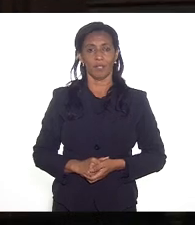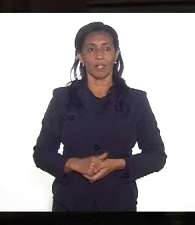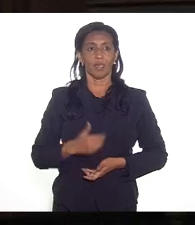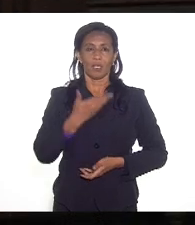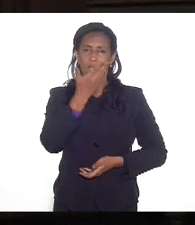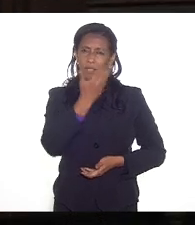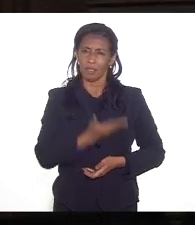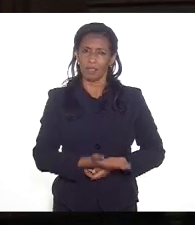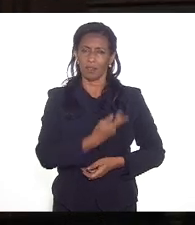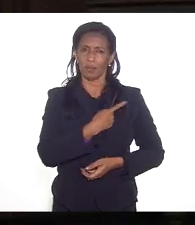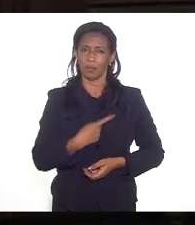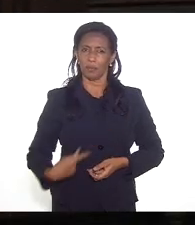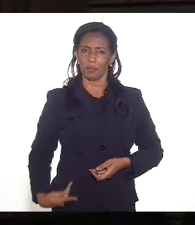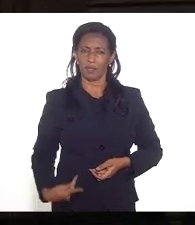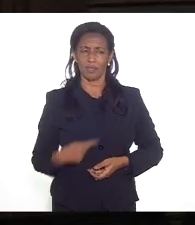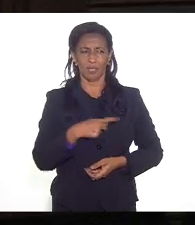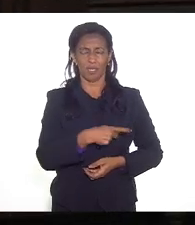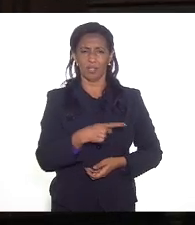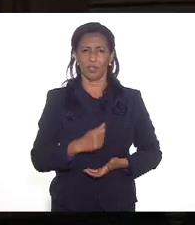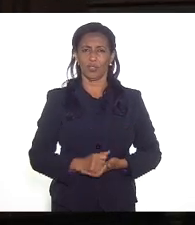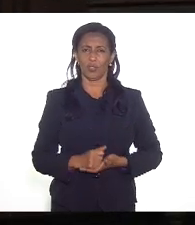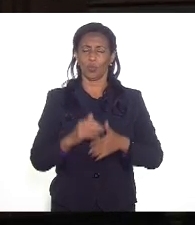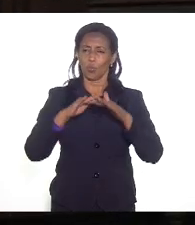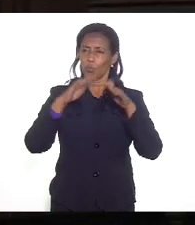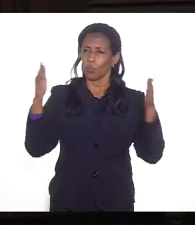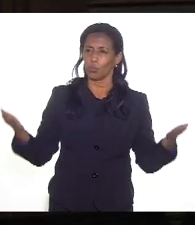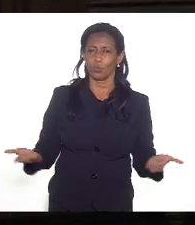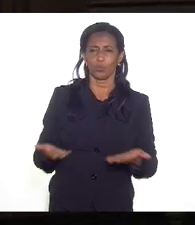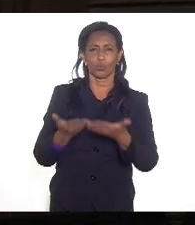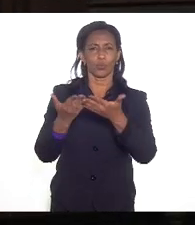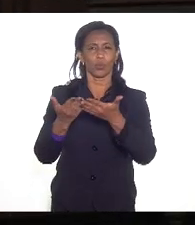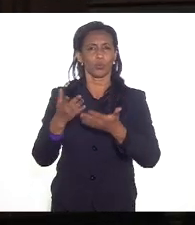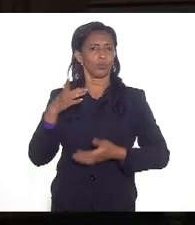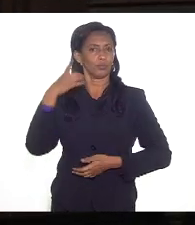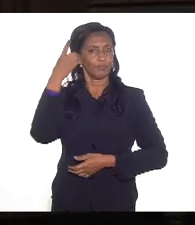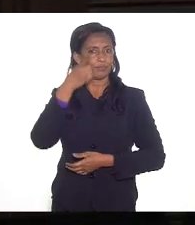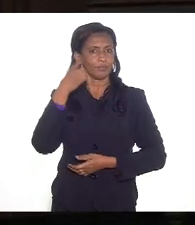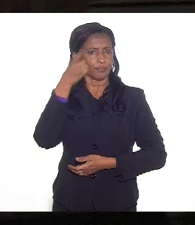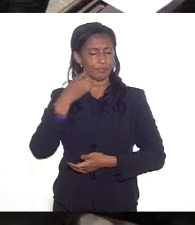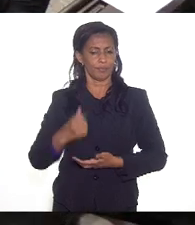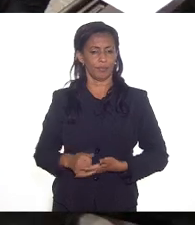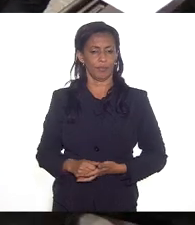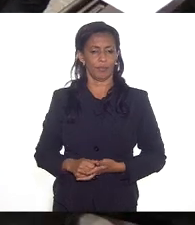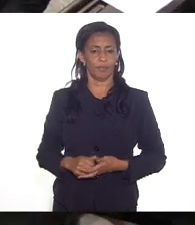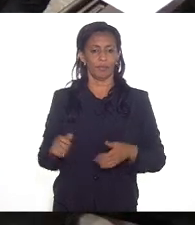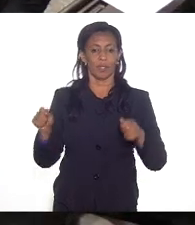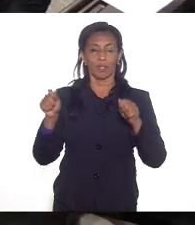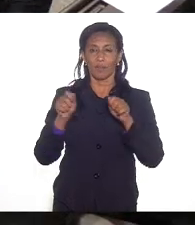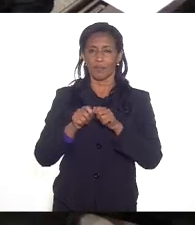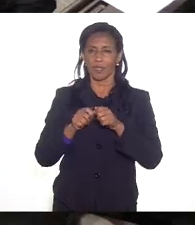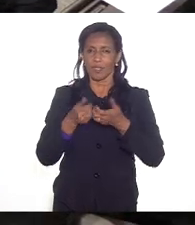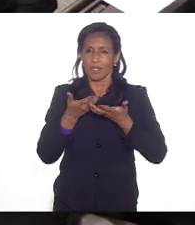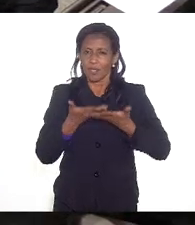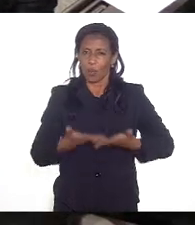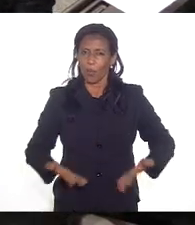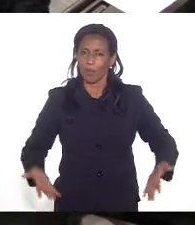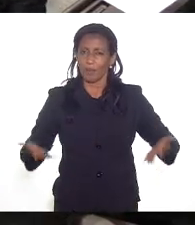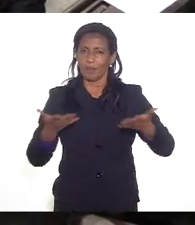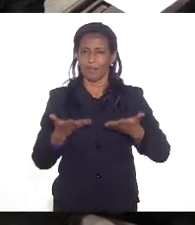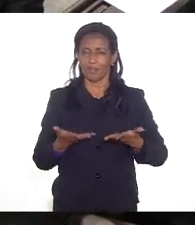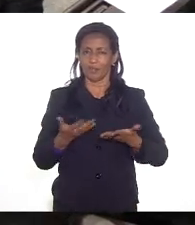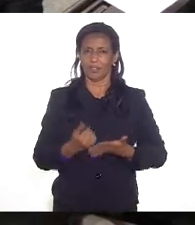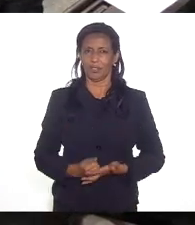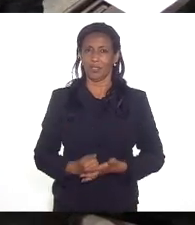vossa excelência com acolhimento das senhoras e senhores deputados fazer a sua homenagem